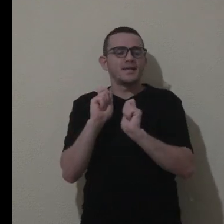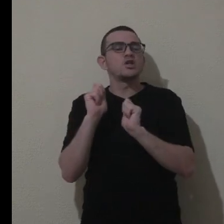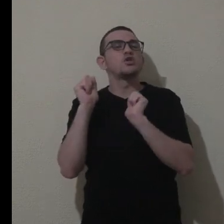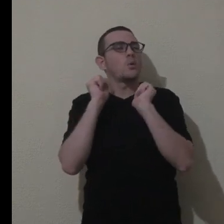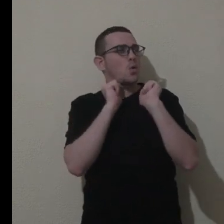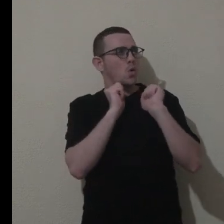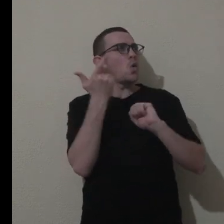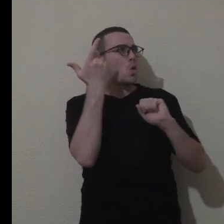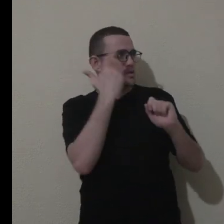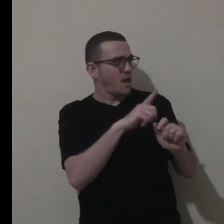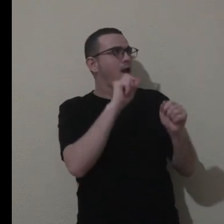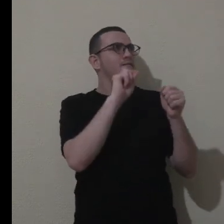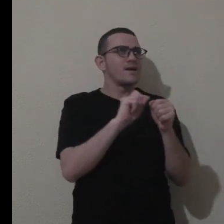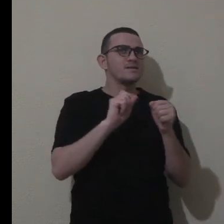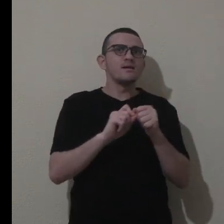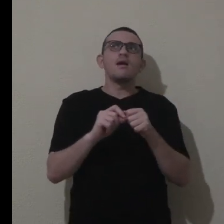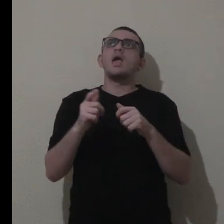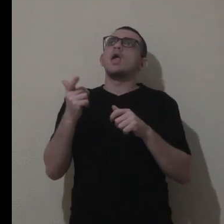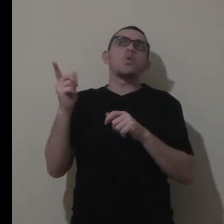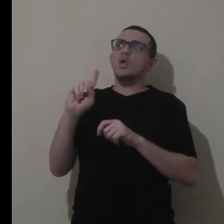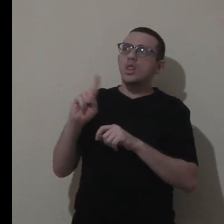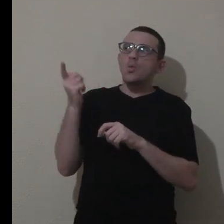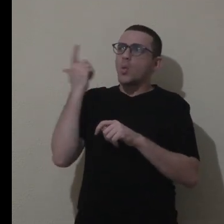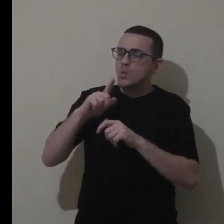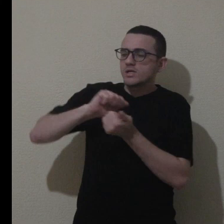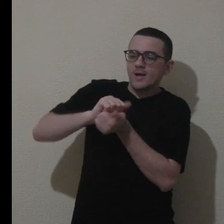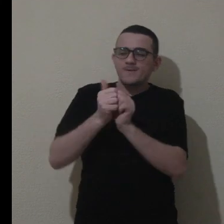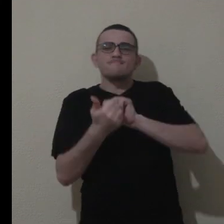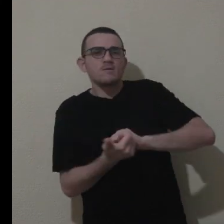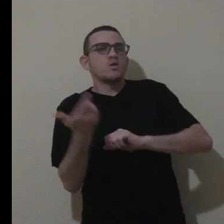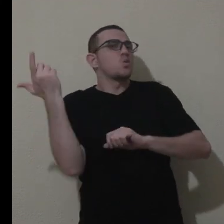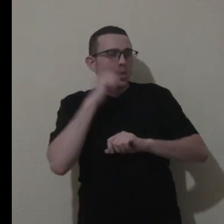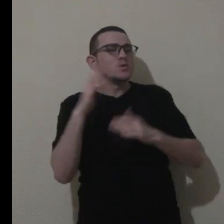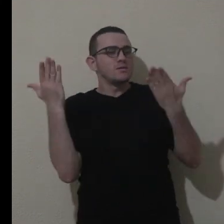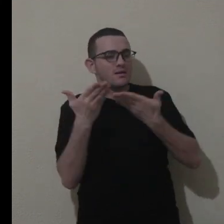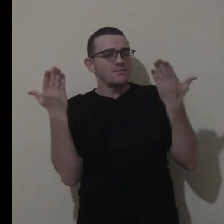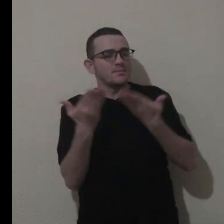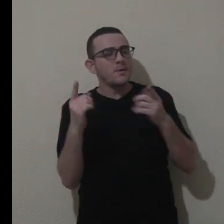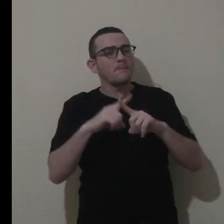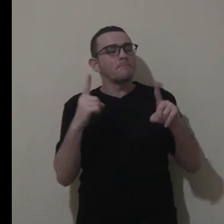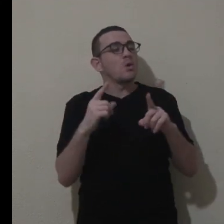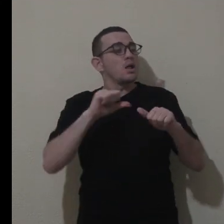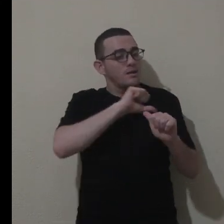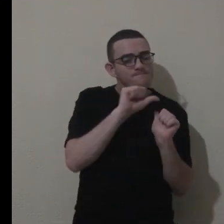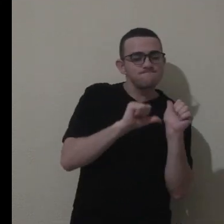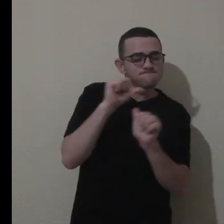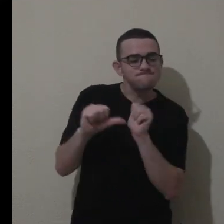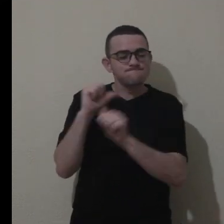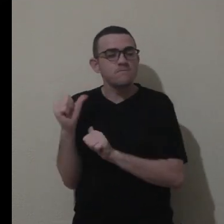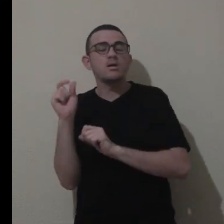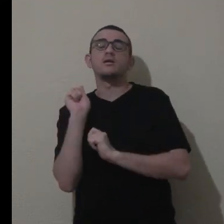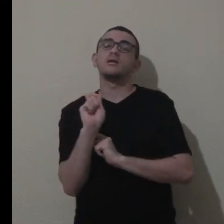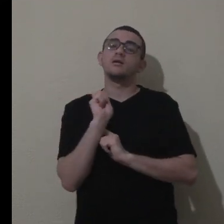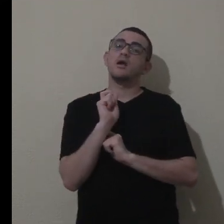era capaz, não éramos capazes, somos agora, e tem umas mudanças muito grandes